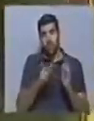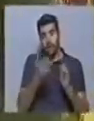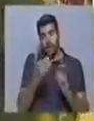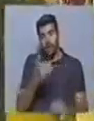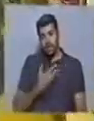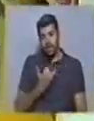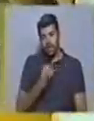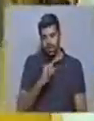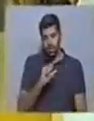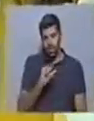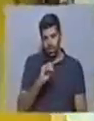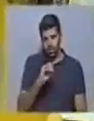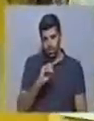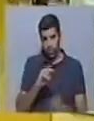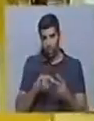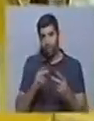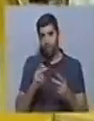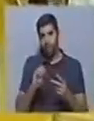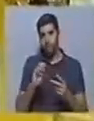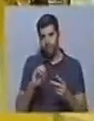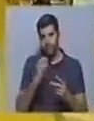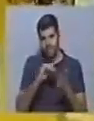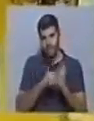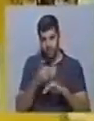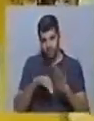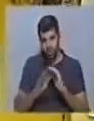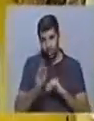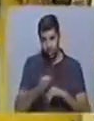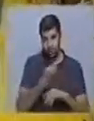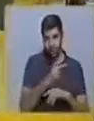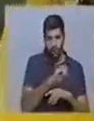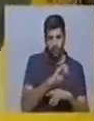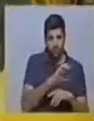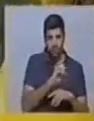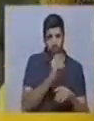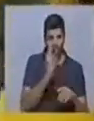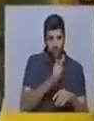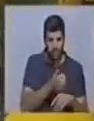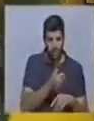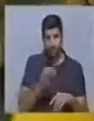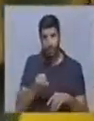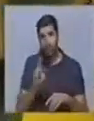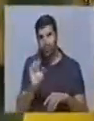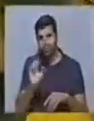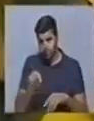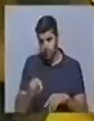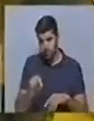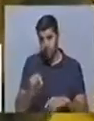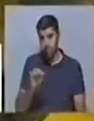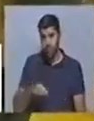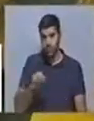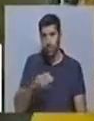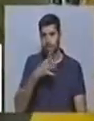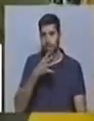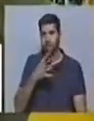daí Vasco, vocês já fizeram um exame, verdade? Já. Tu vês bem, Vasco? Sim. Sim. E tu vês bem também? Claro. Tens que me dizer estas siglas